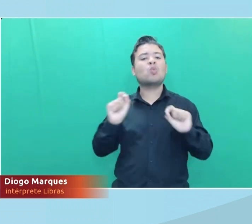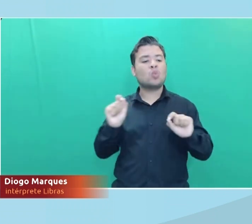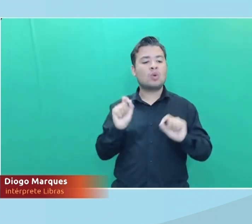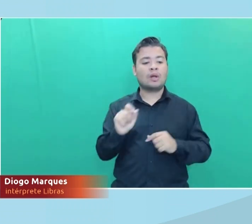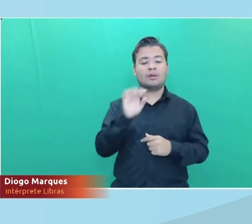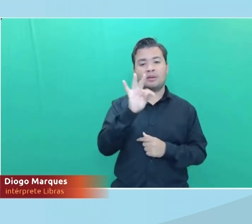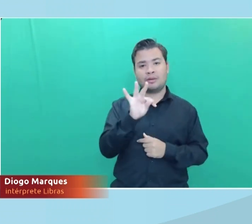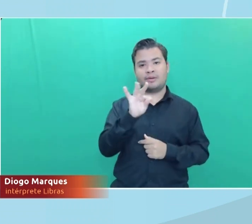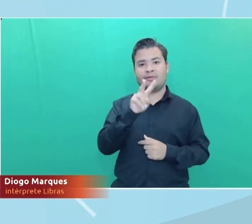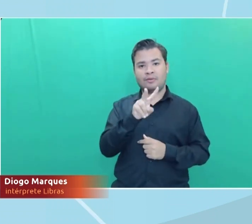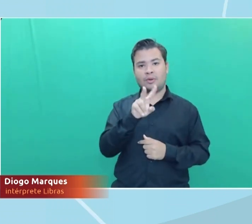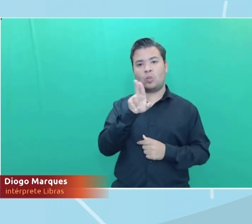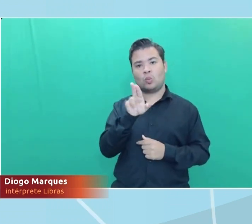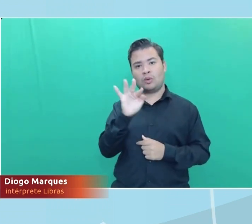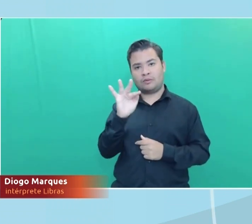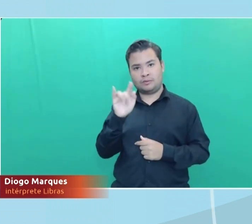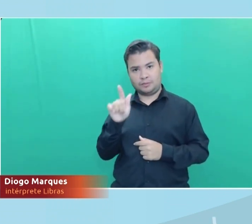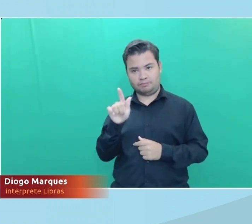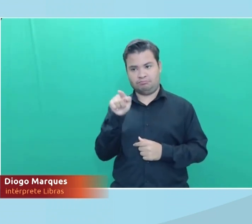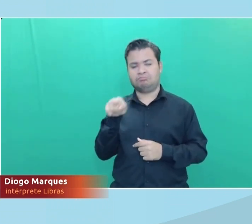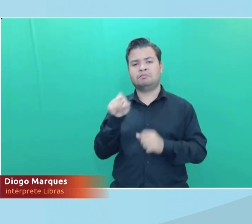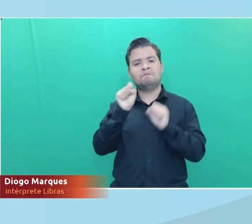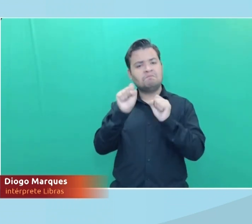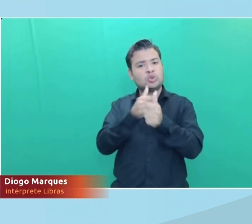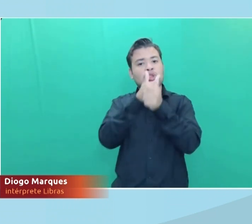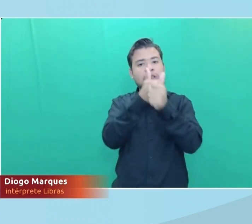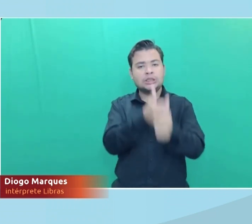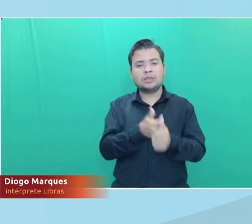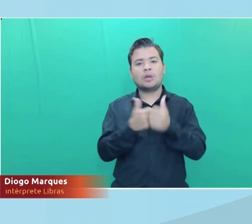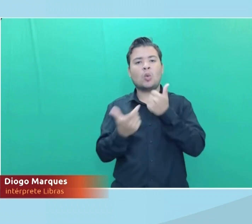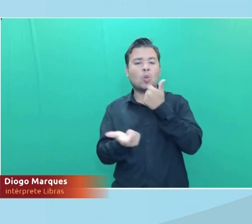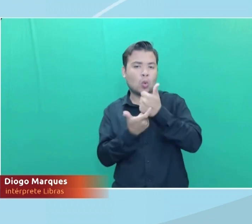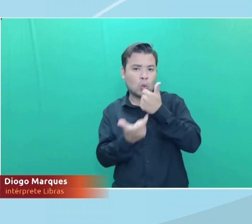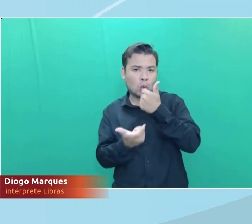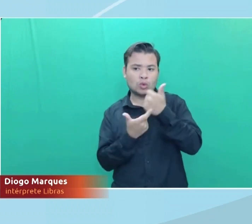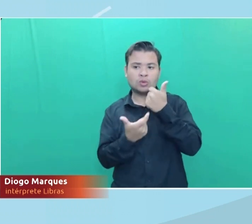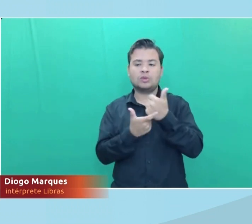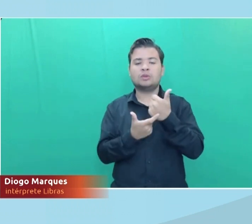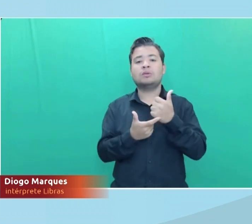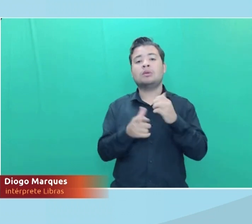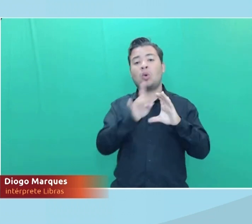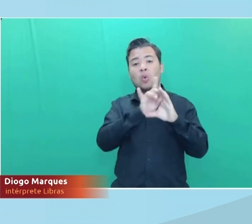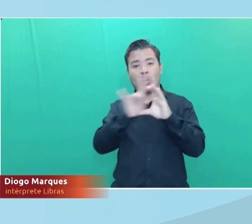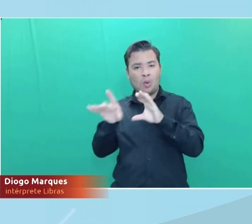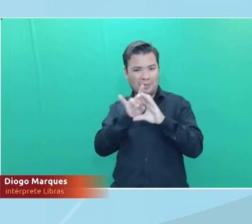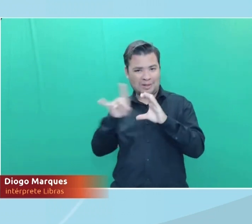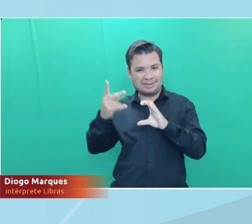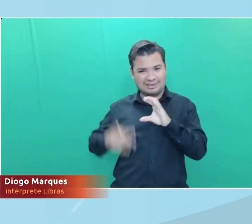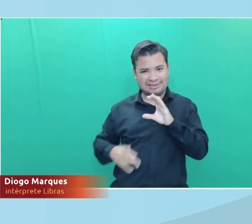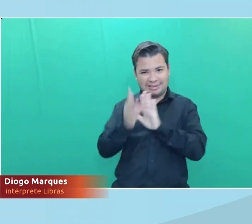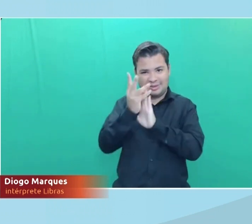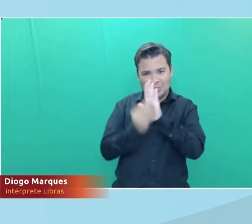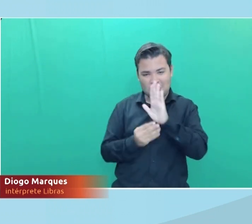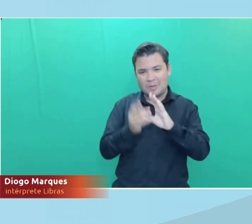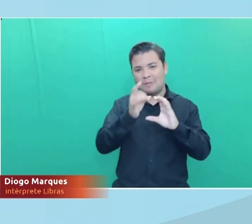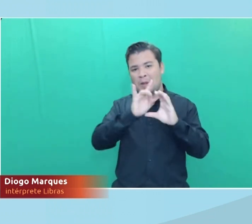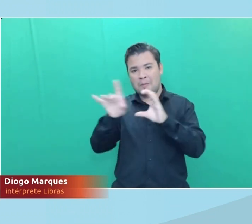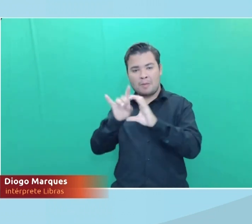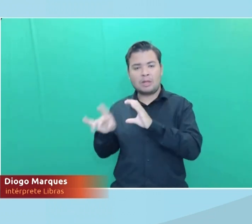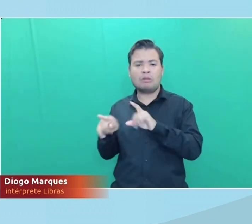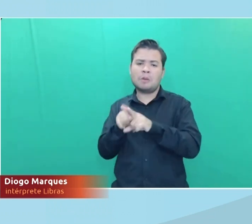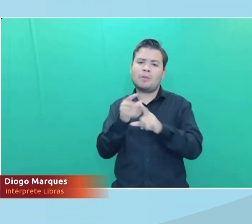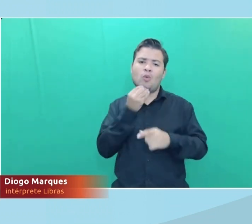UFG. Lá você pode seguir, curtir, compartilhar do nosso conteúdo e, claro, conversar com a gente,